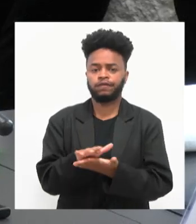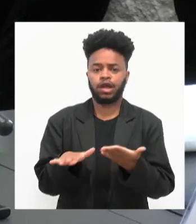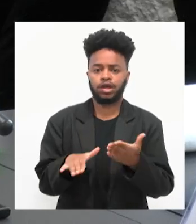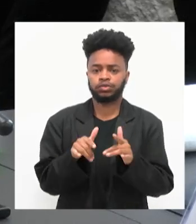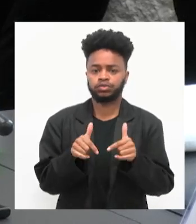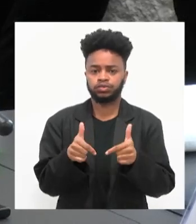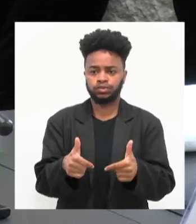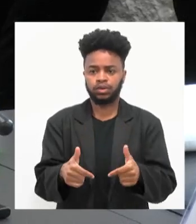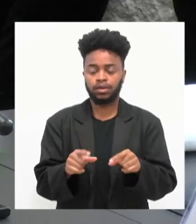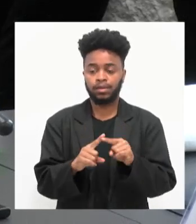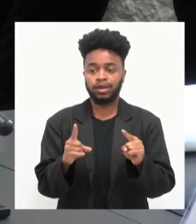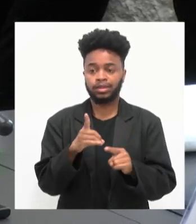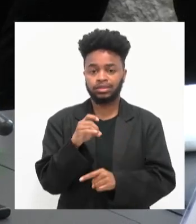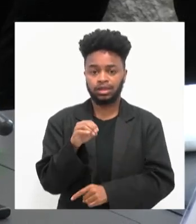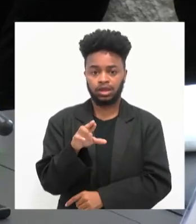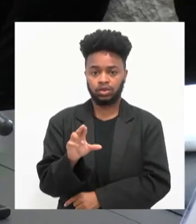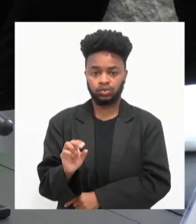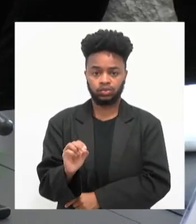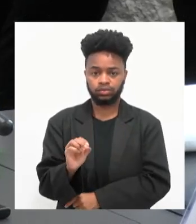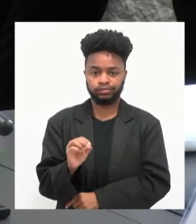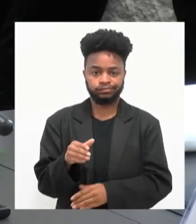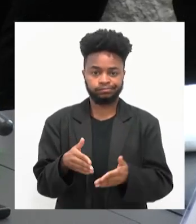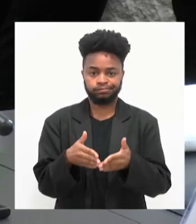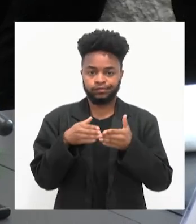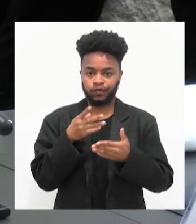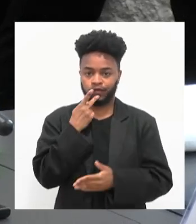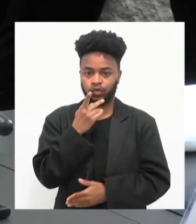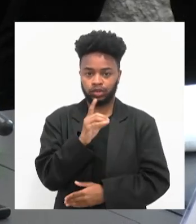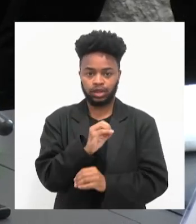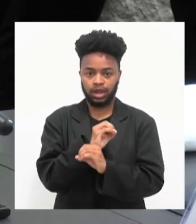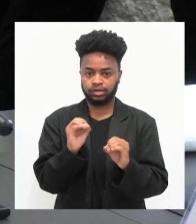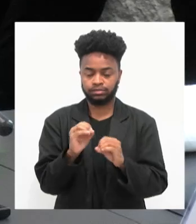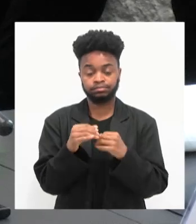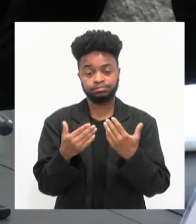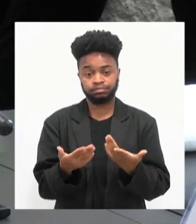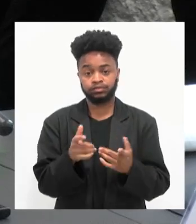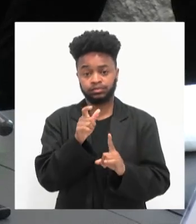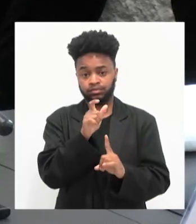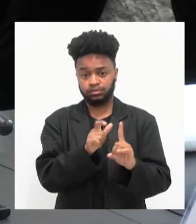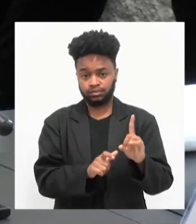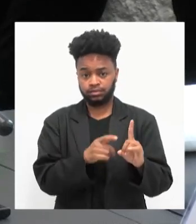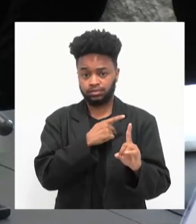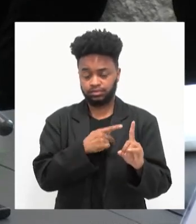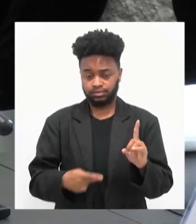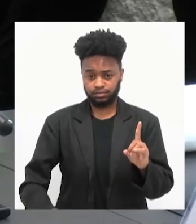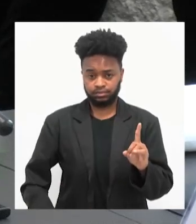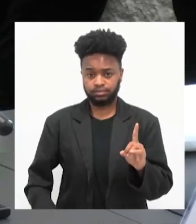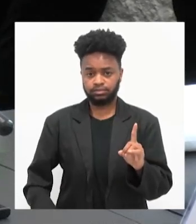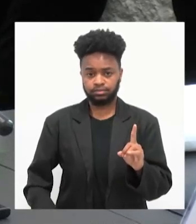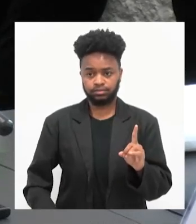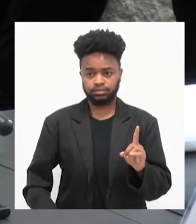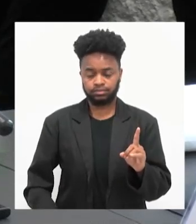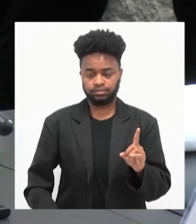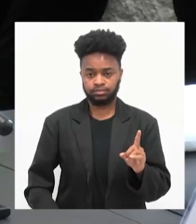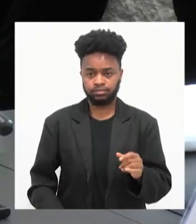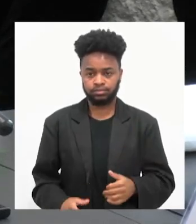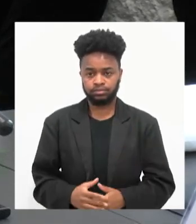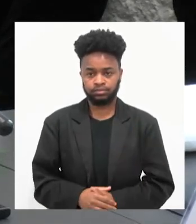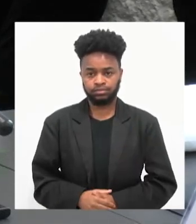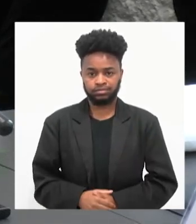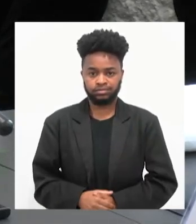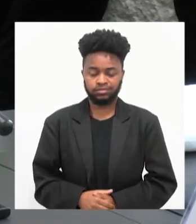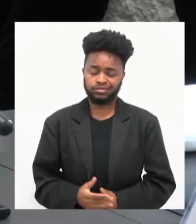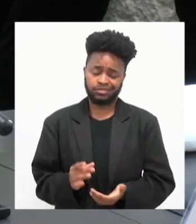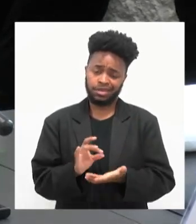e o Detro se omitiu. E aí o senhor, como presidente, sequer, ou melhor, até